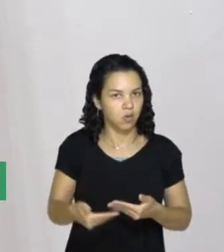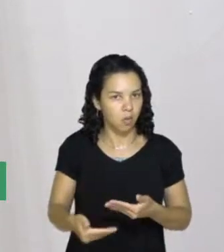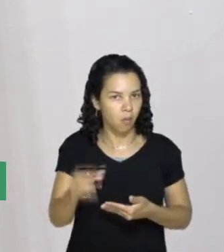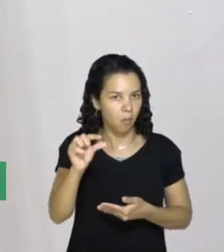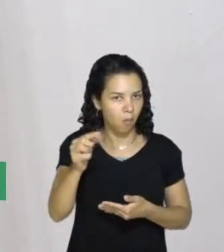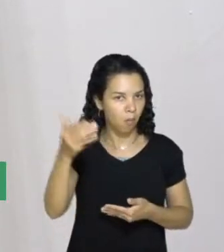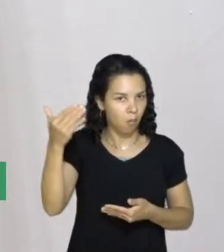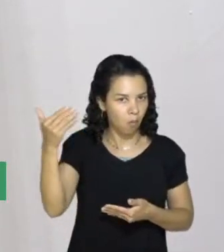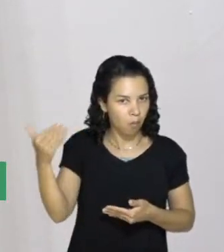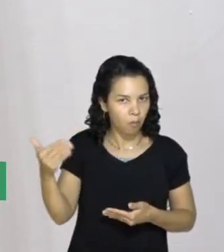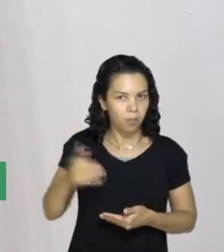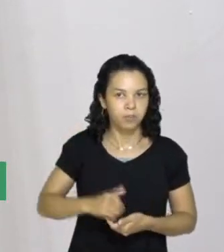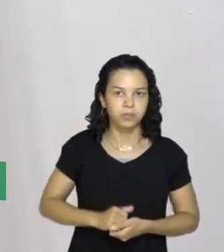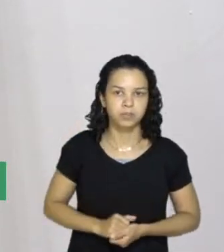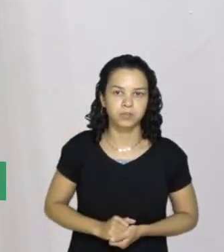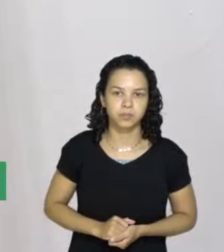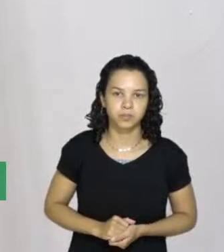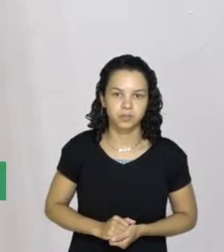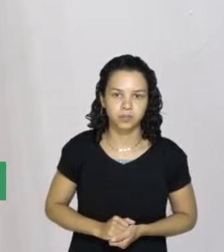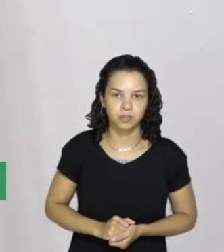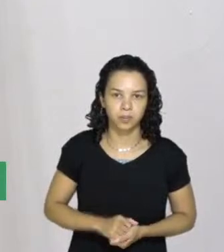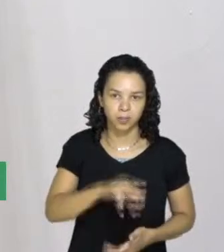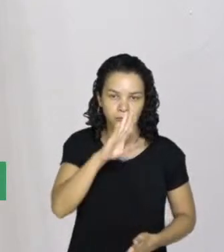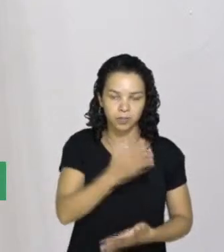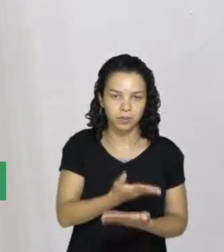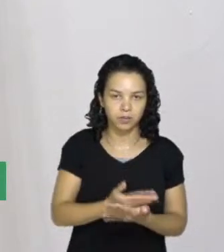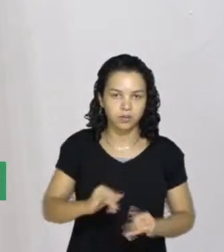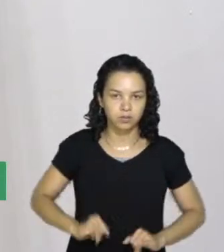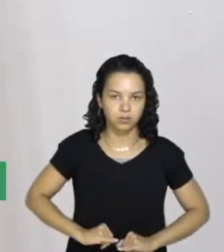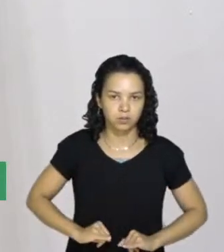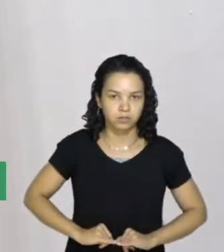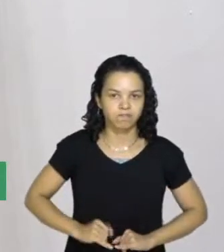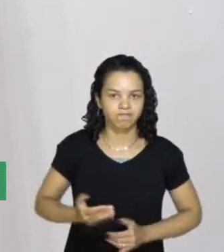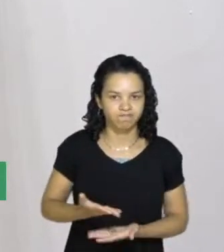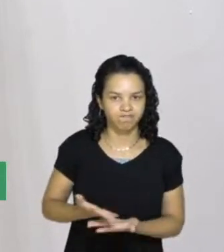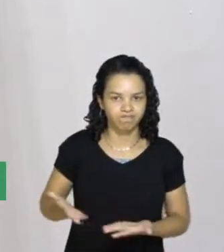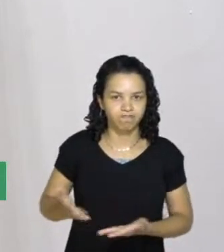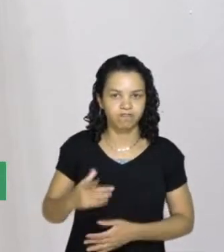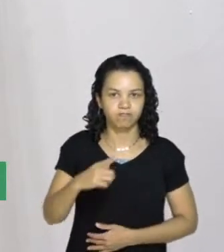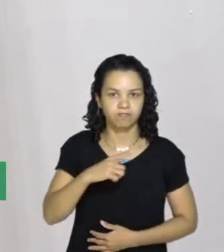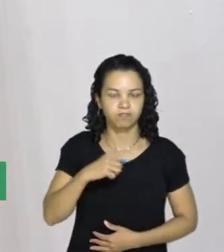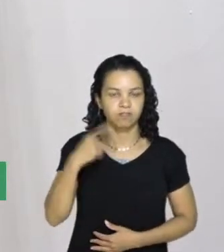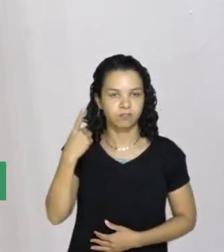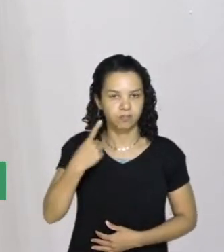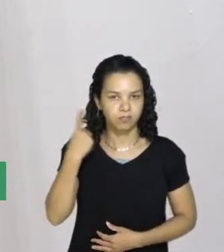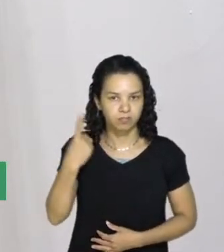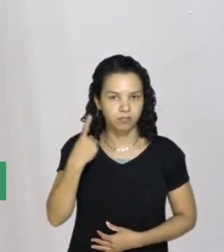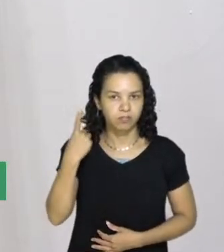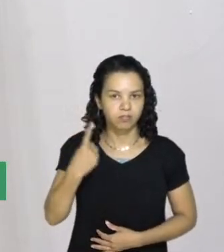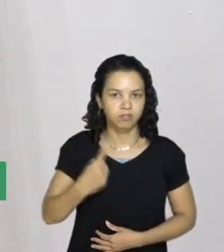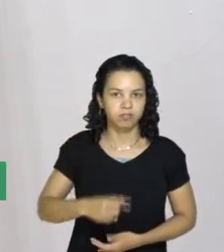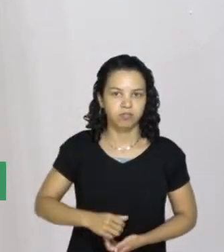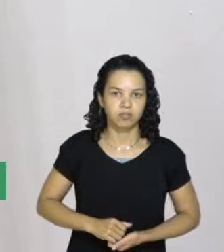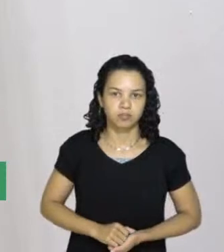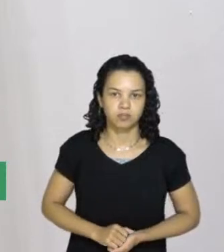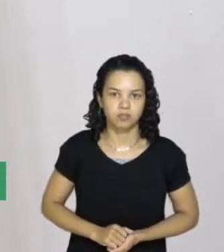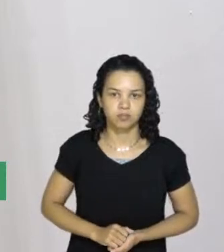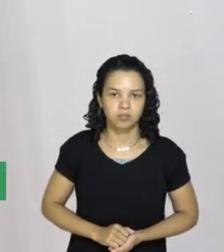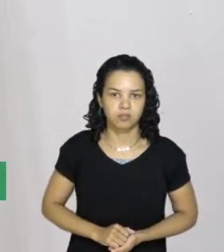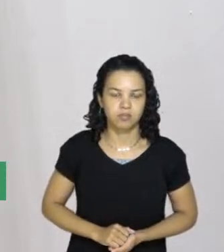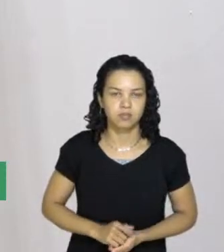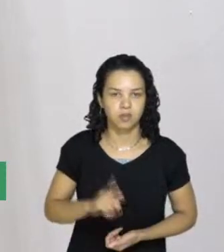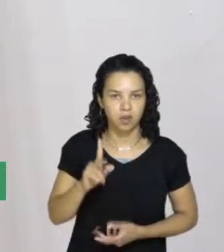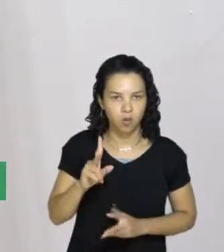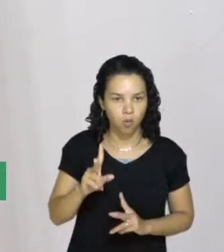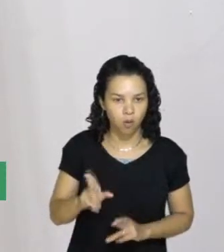tempo. Acredito que o sofrimento dos deputados que aqui estão, é o mesmo sofrimento